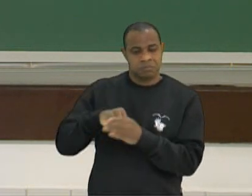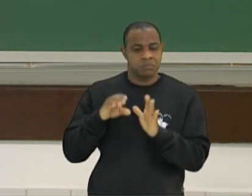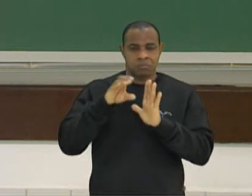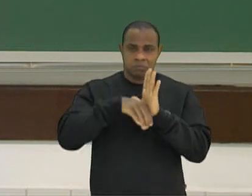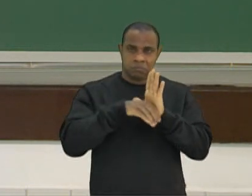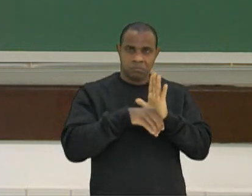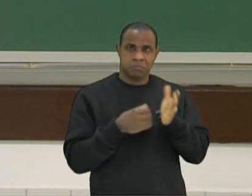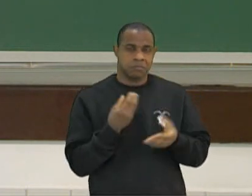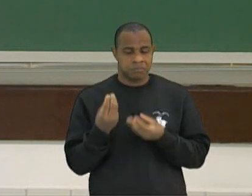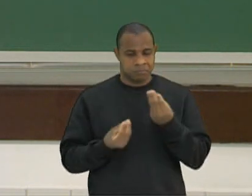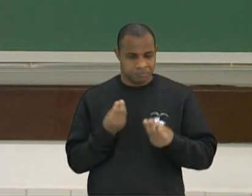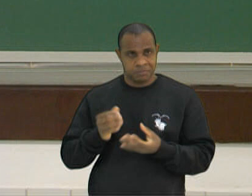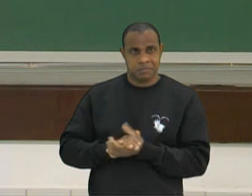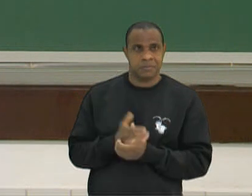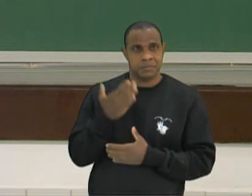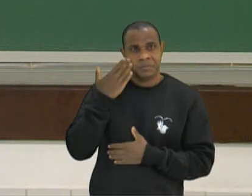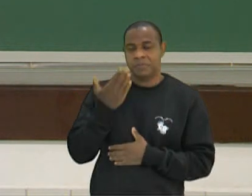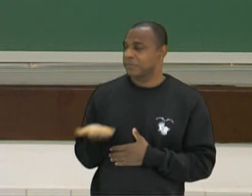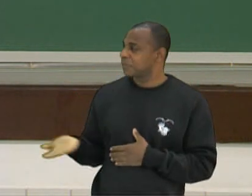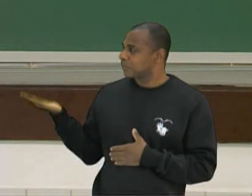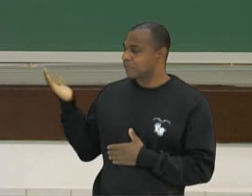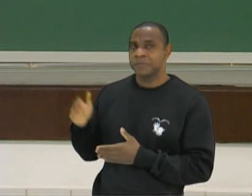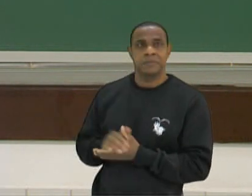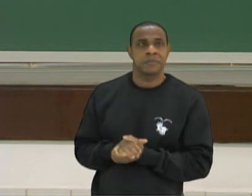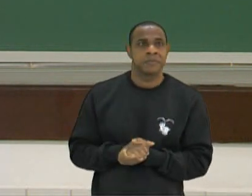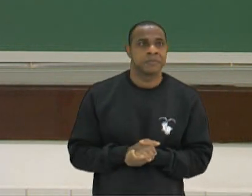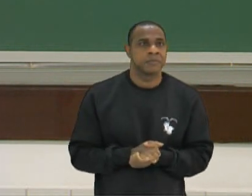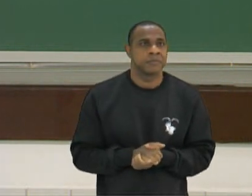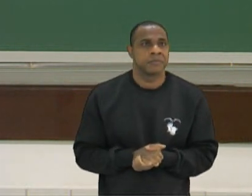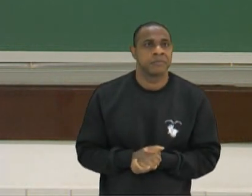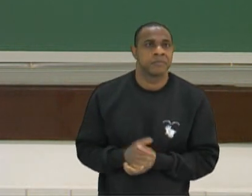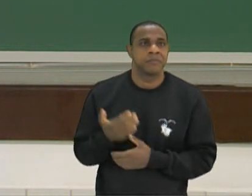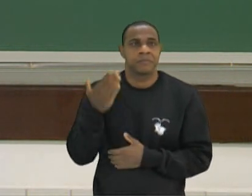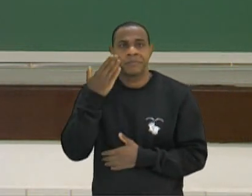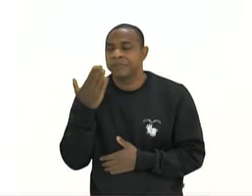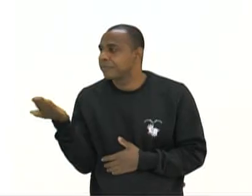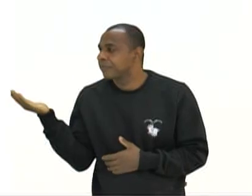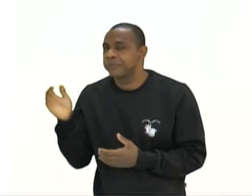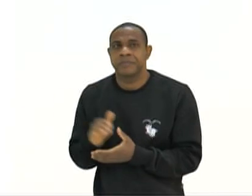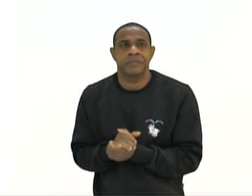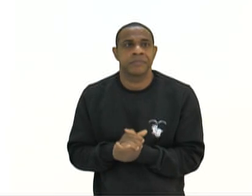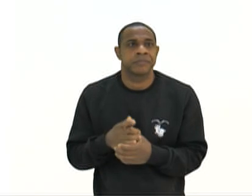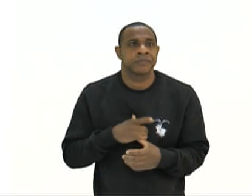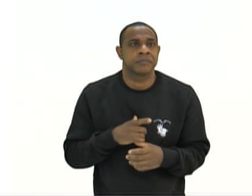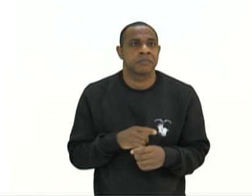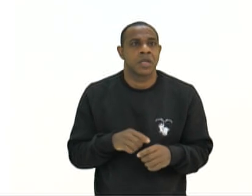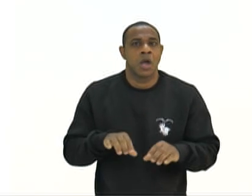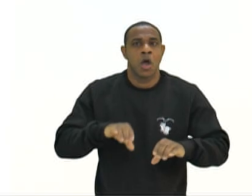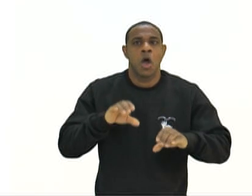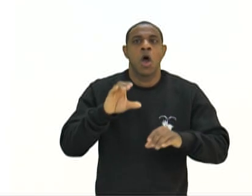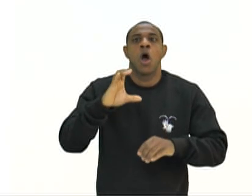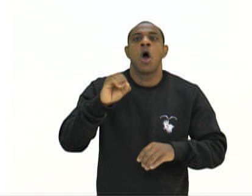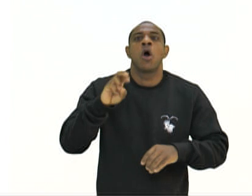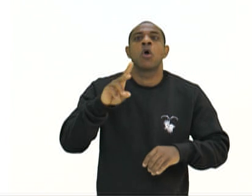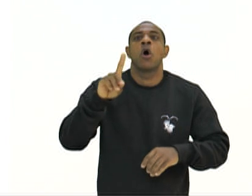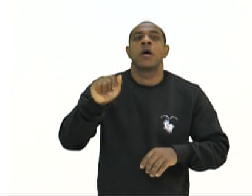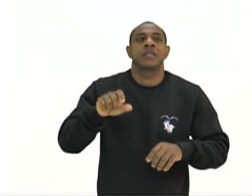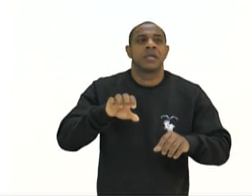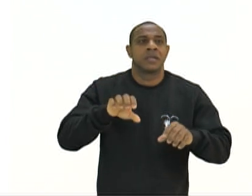nível experimental. Avançando para a próxima tela, olha o que temos aqui. Em uma corda, como que isso pode